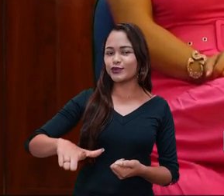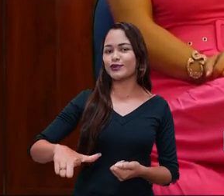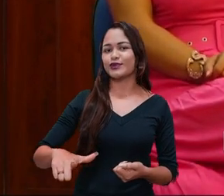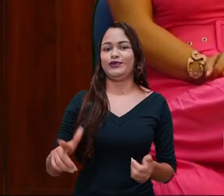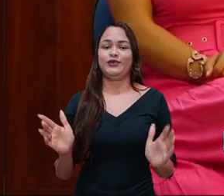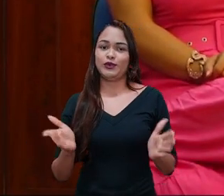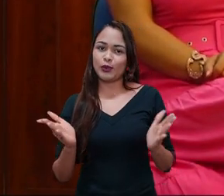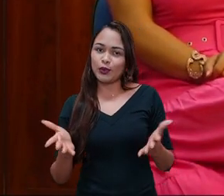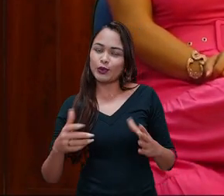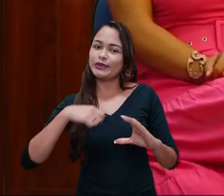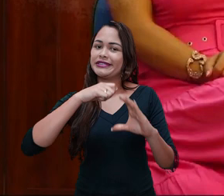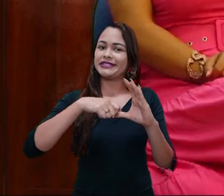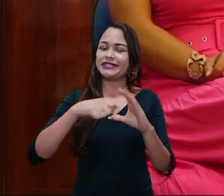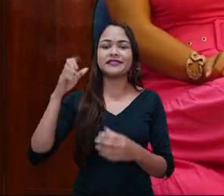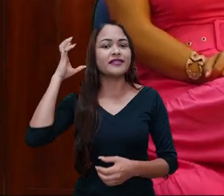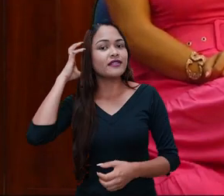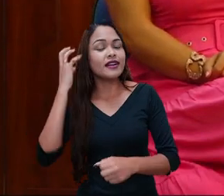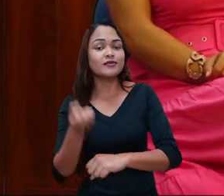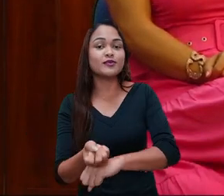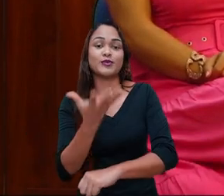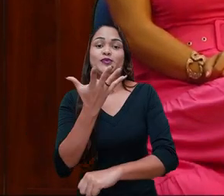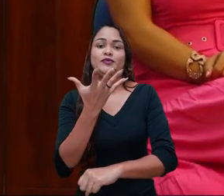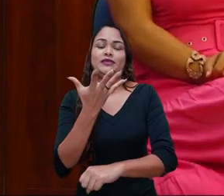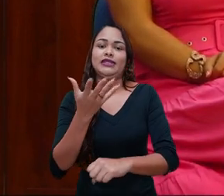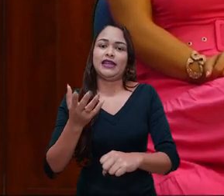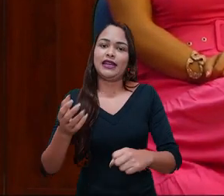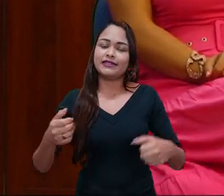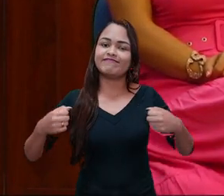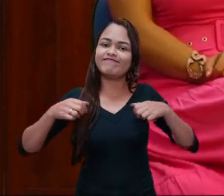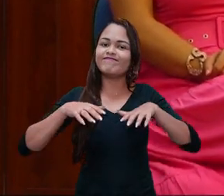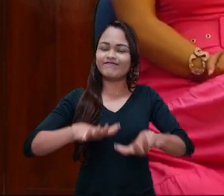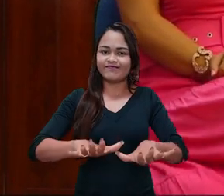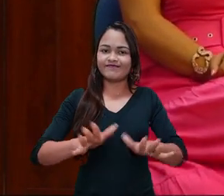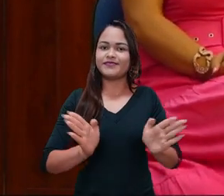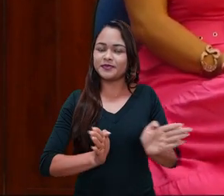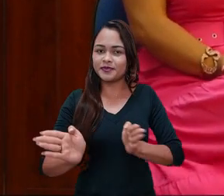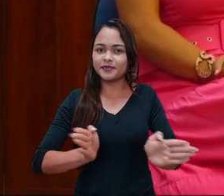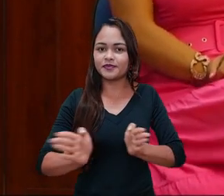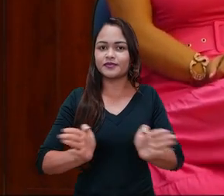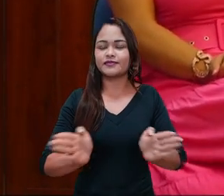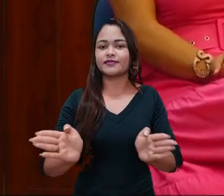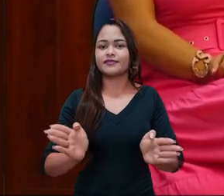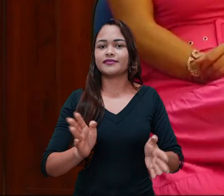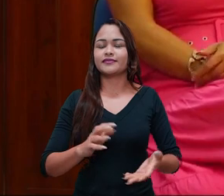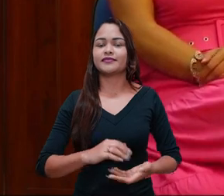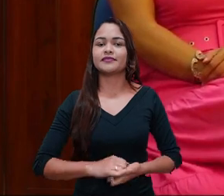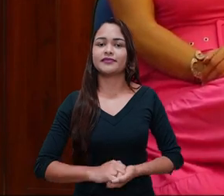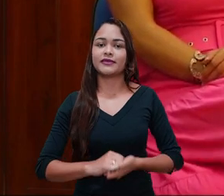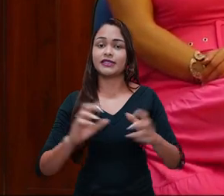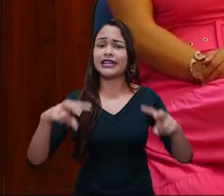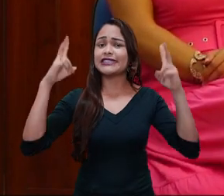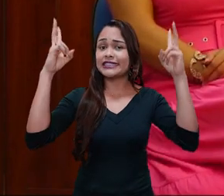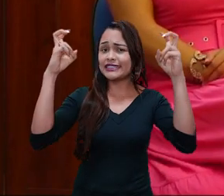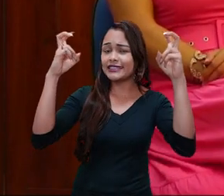estamos aqui para gravar o nosso podcast Incluir, que dá acesso à diversidade. Tá? O